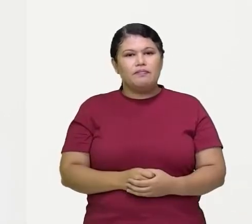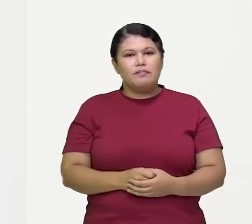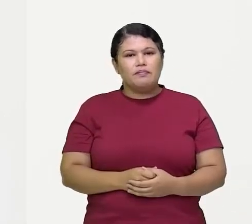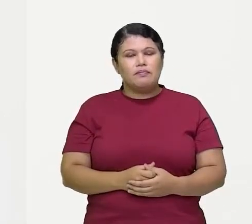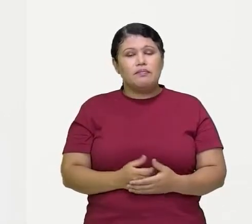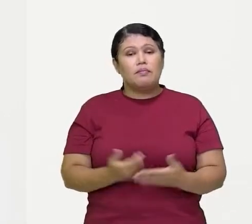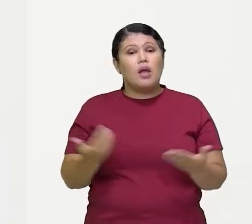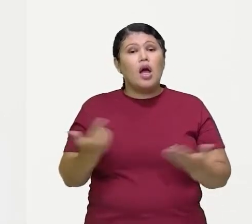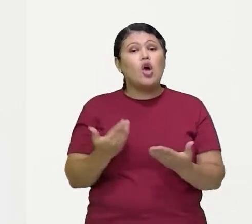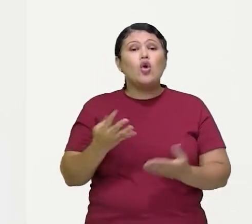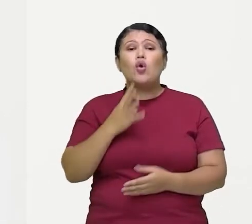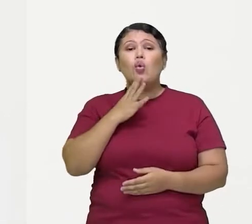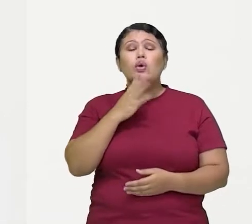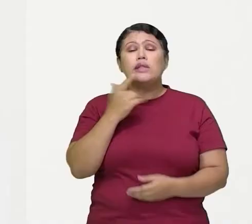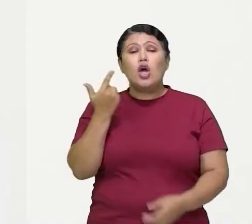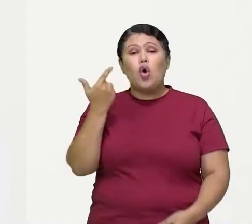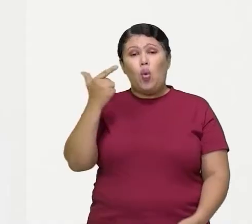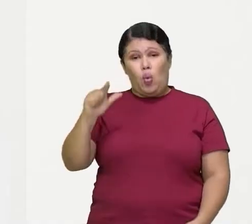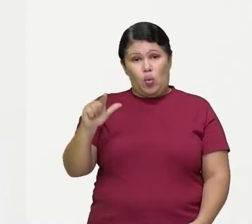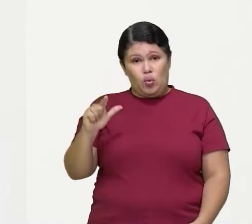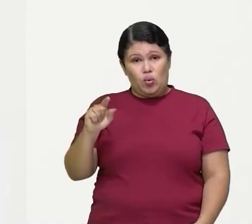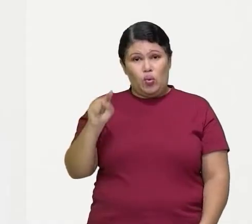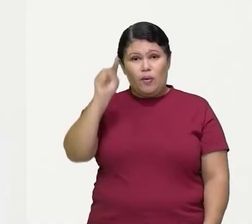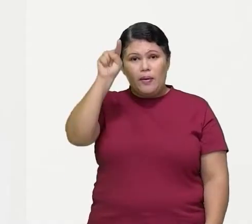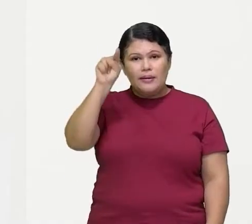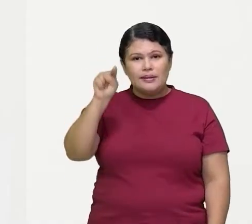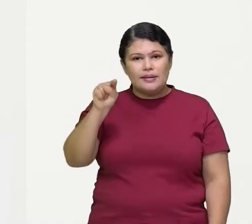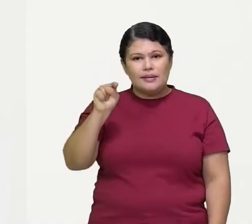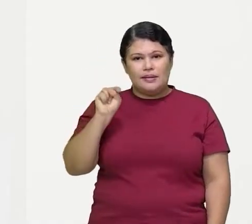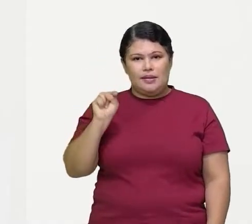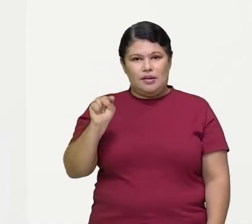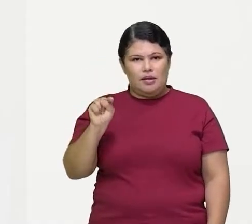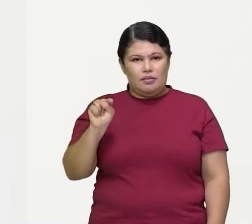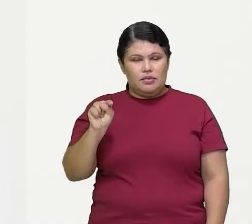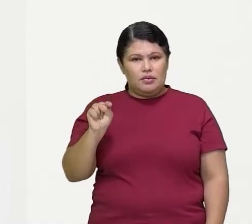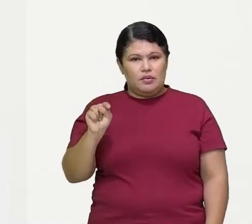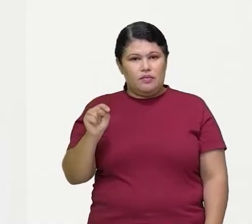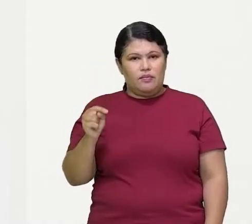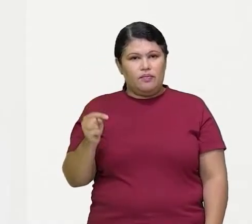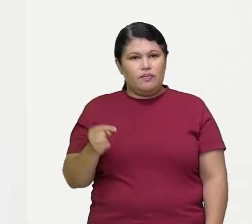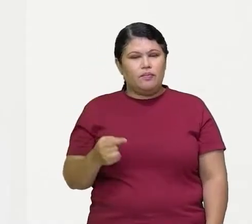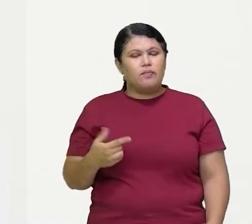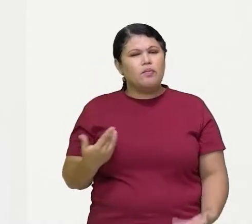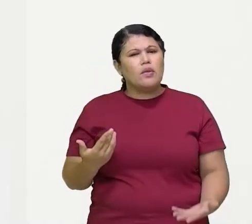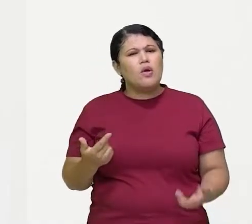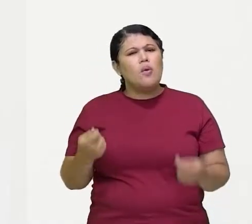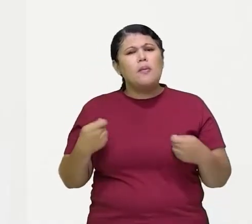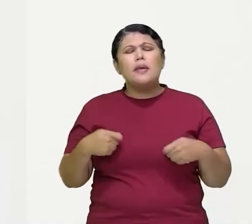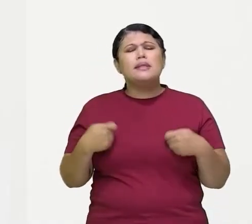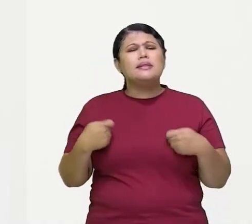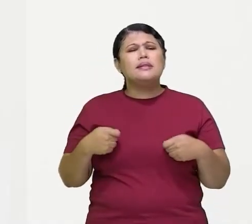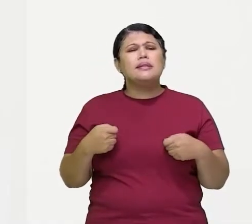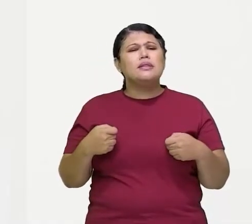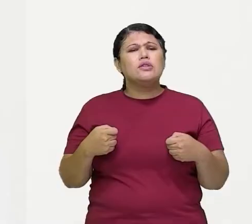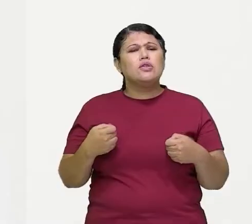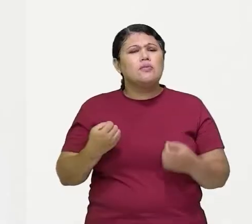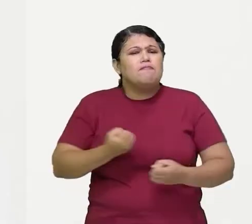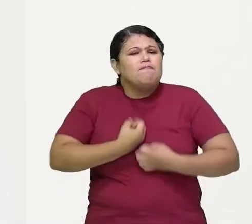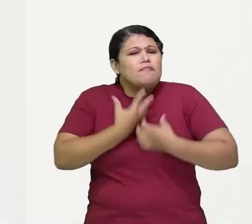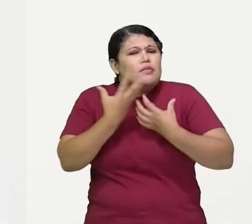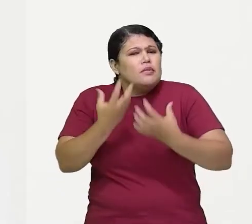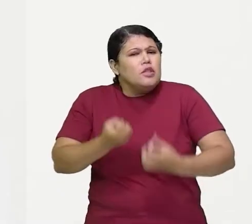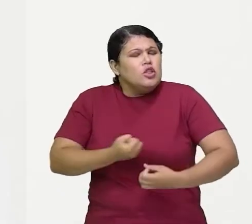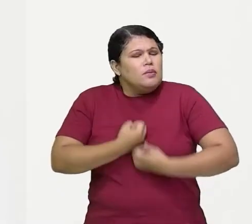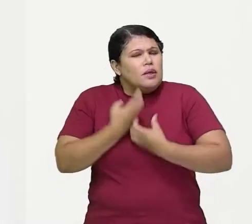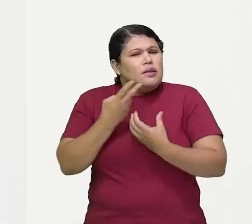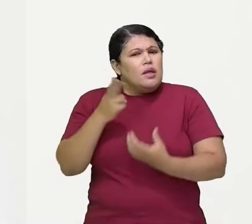Agora vamos conhecer o ponto de exclamação. Vamos lá? Eu preciso me expressar